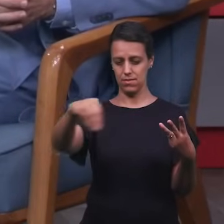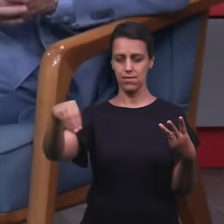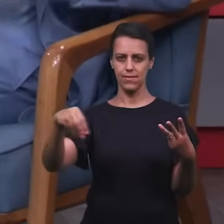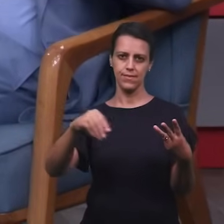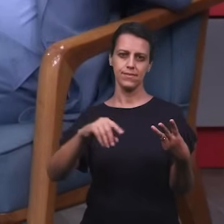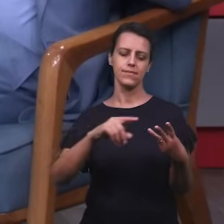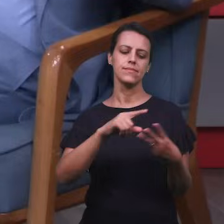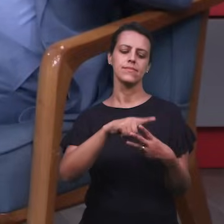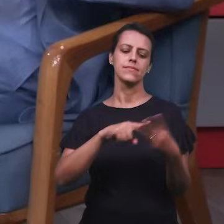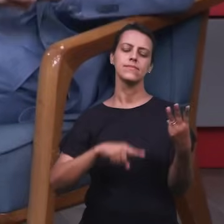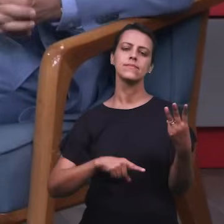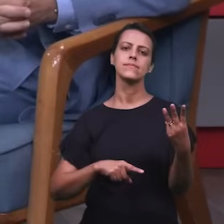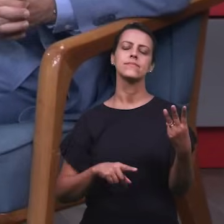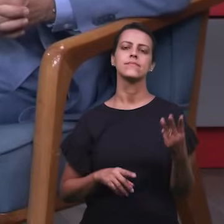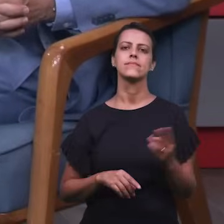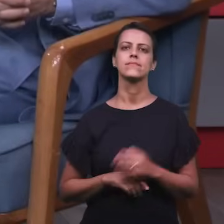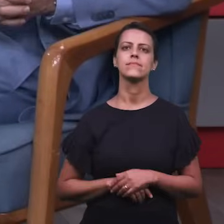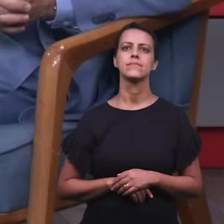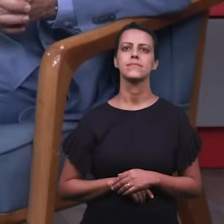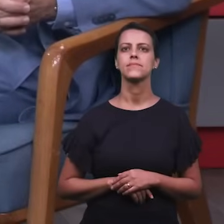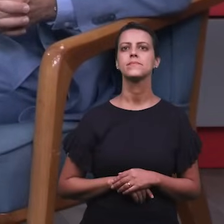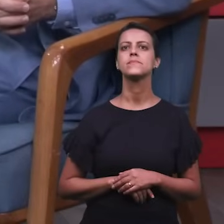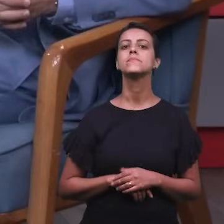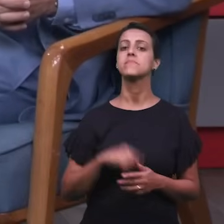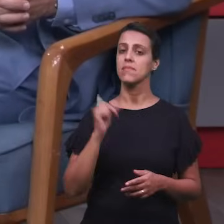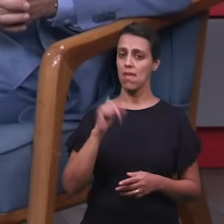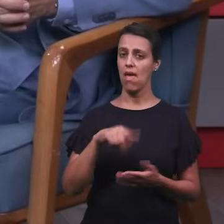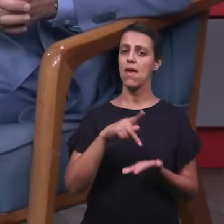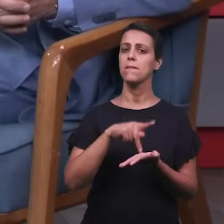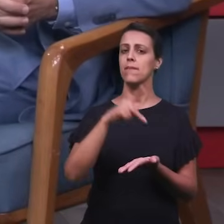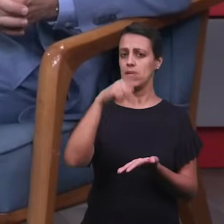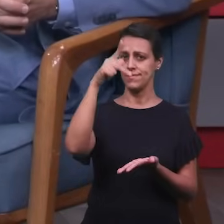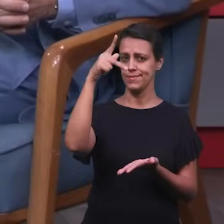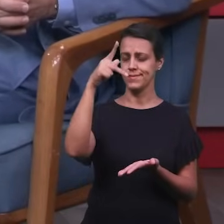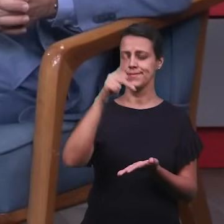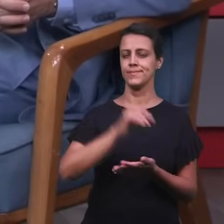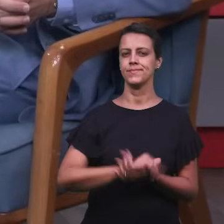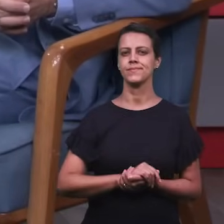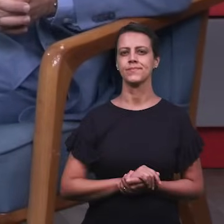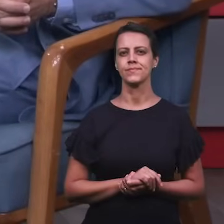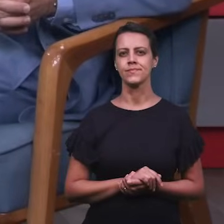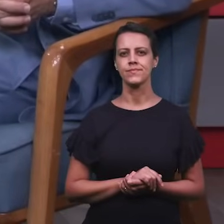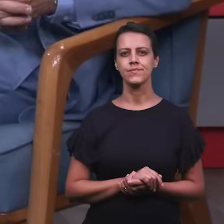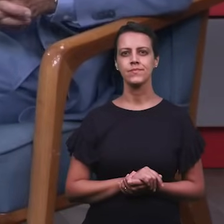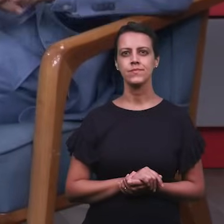para, né, aquilo que acontecia ali, comer a Páscoa.